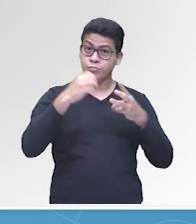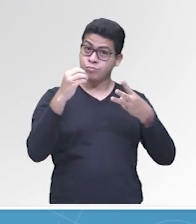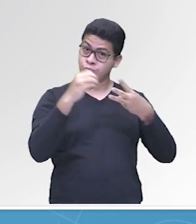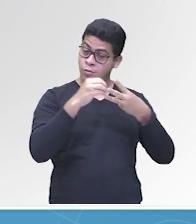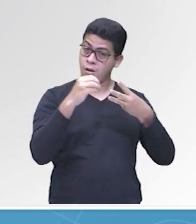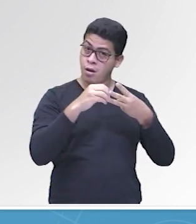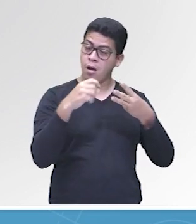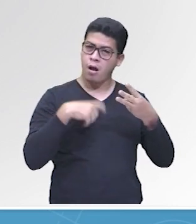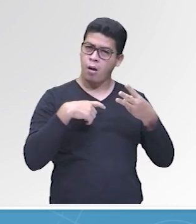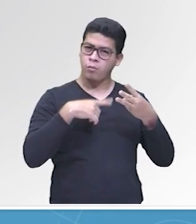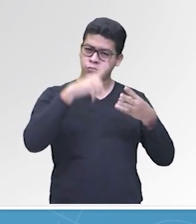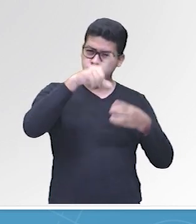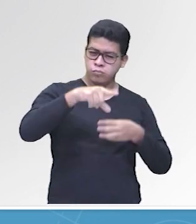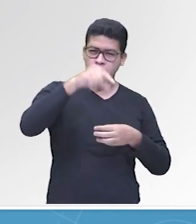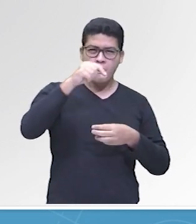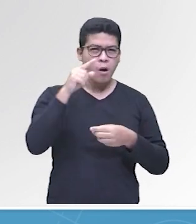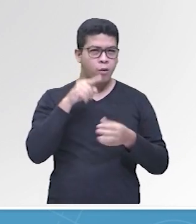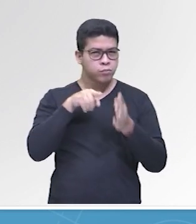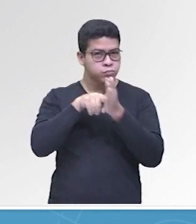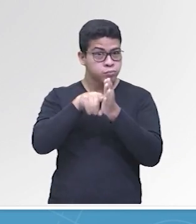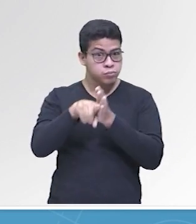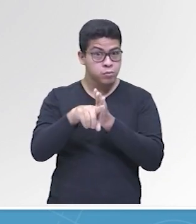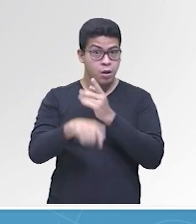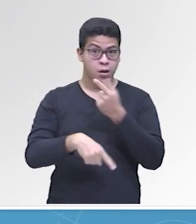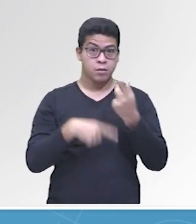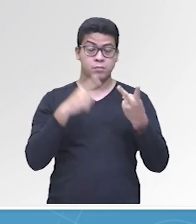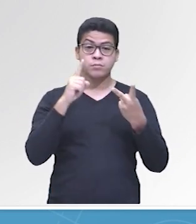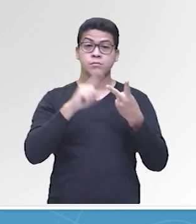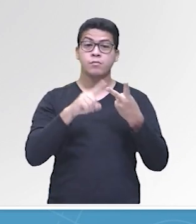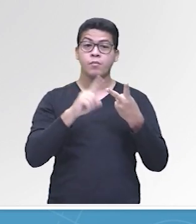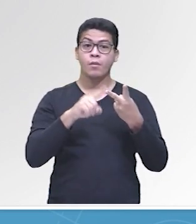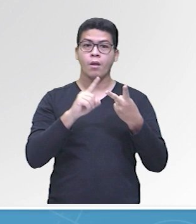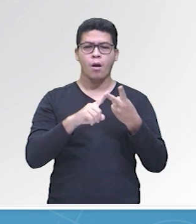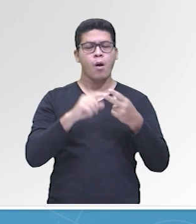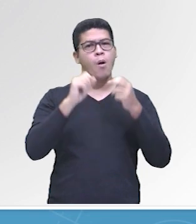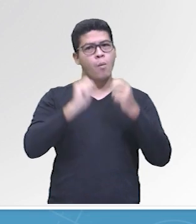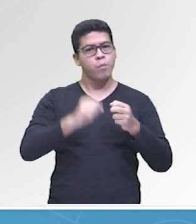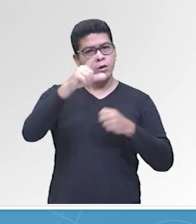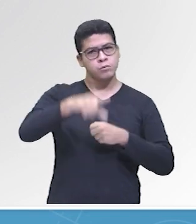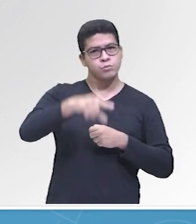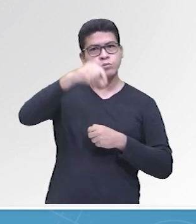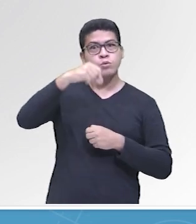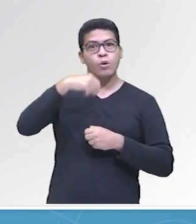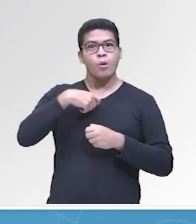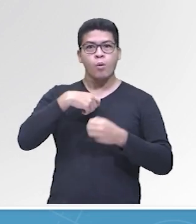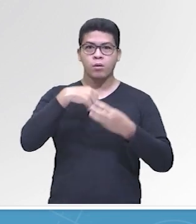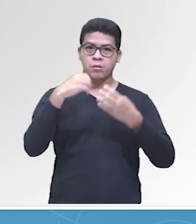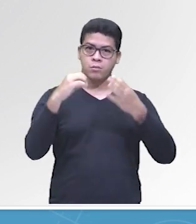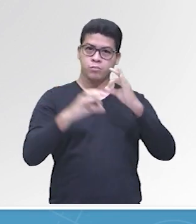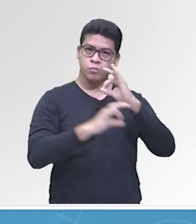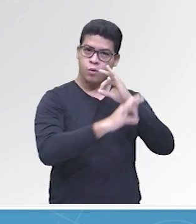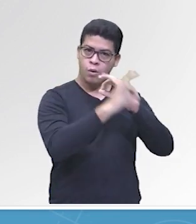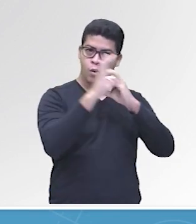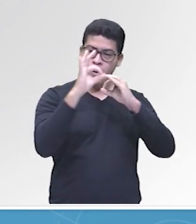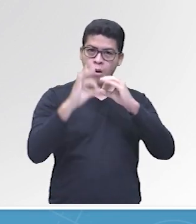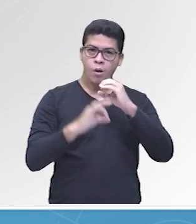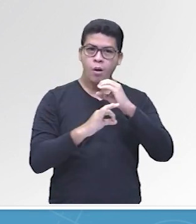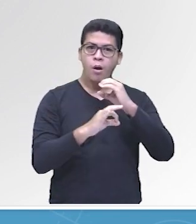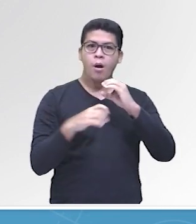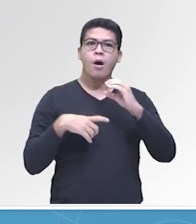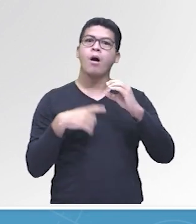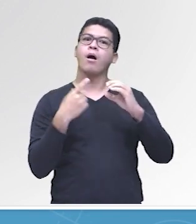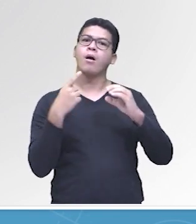você identificar. Na questão 2, também você escolhe uma organela celular, daquelas que nós mostramos aqui para